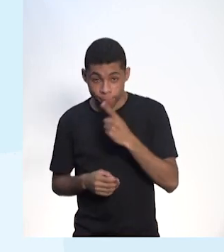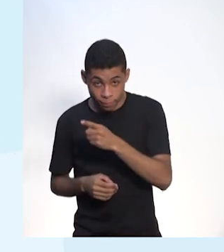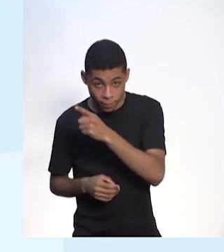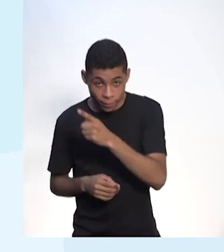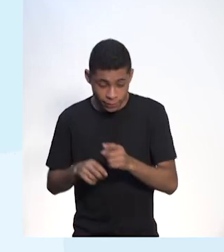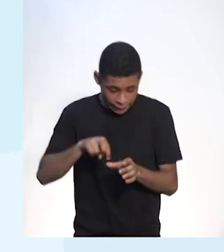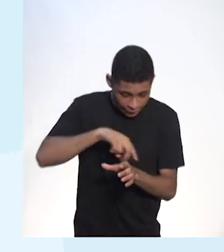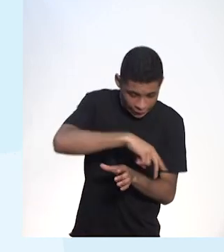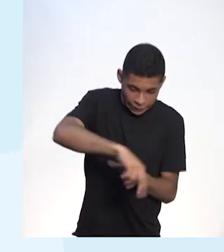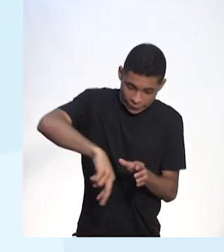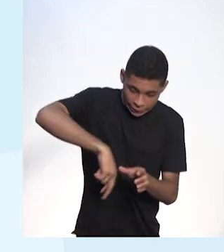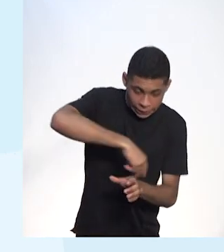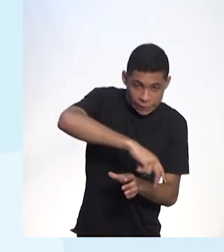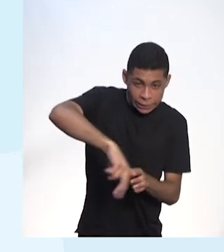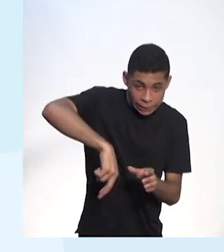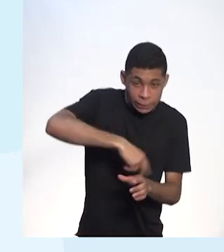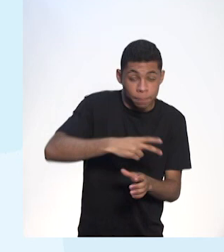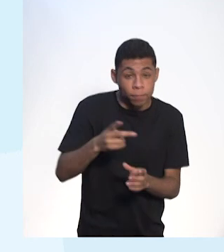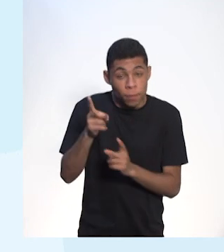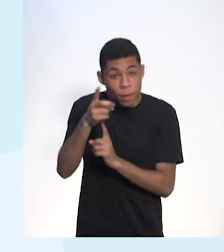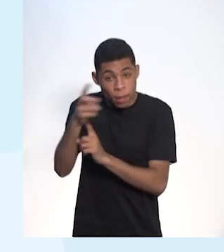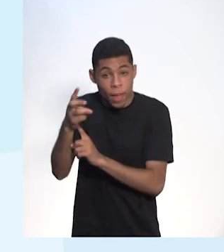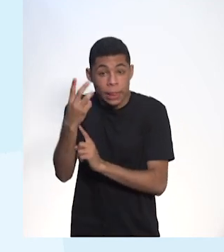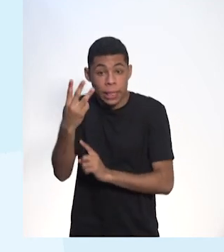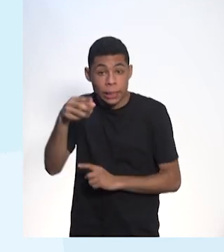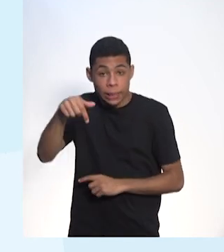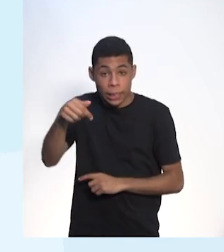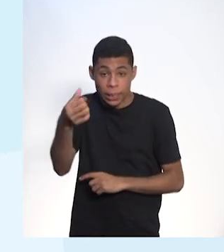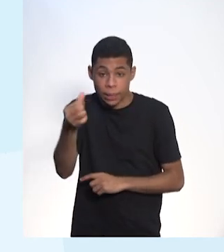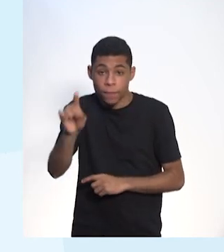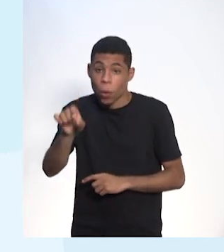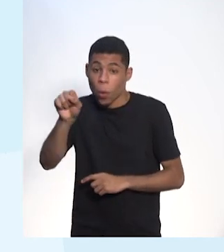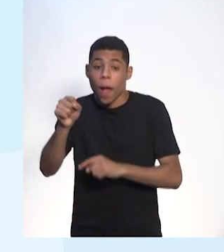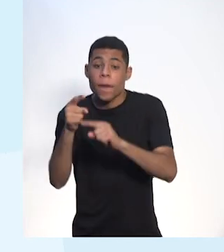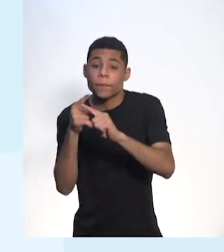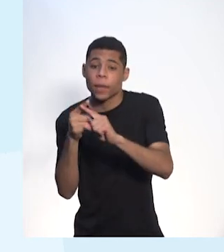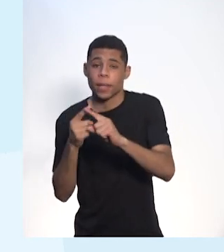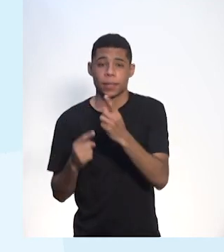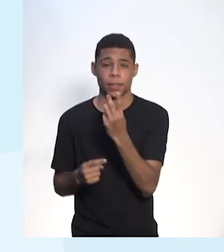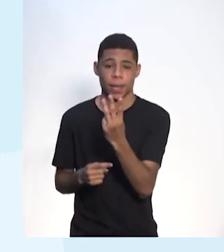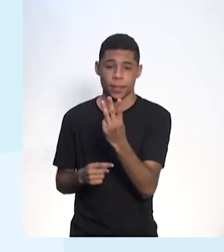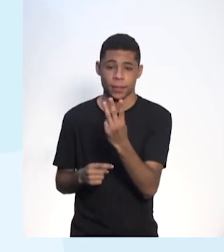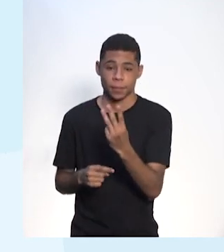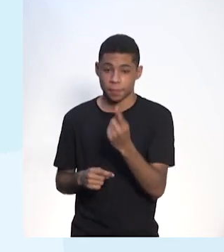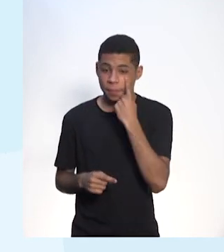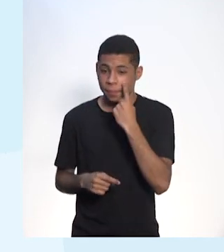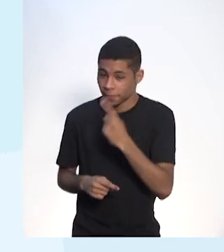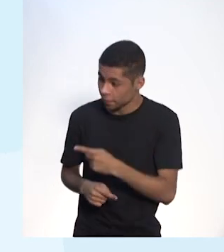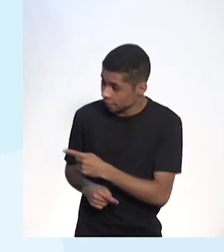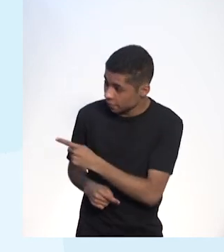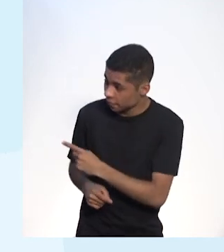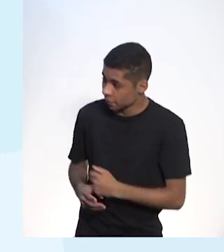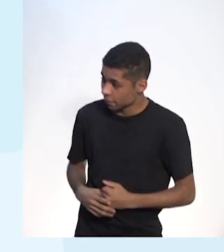3 voltas, multiplicaremos o resultado acima por 3. Então, a gente vai fazer, ó, 3 vezes